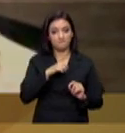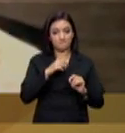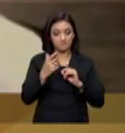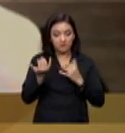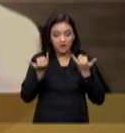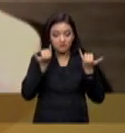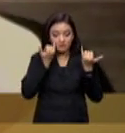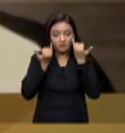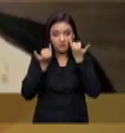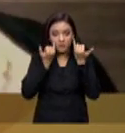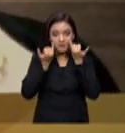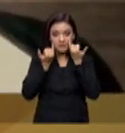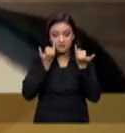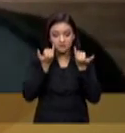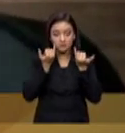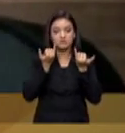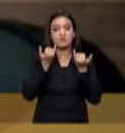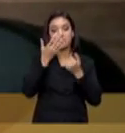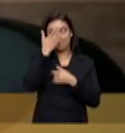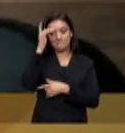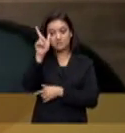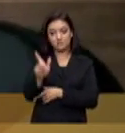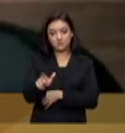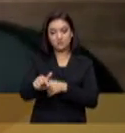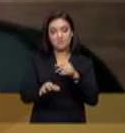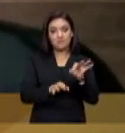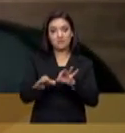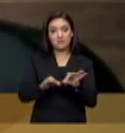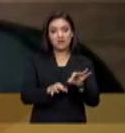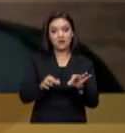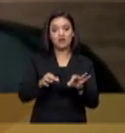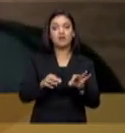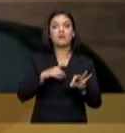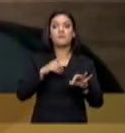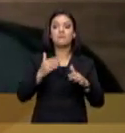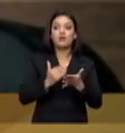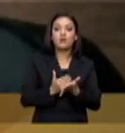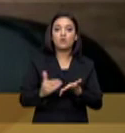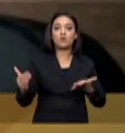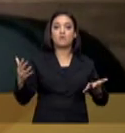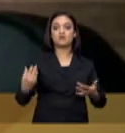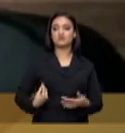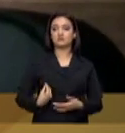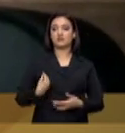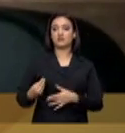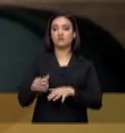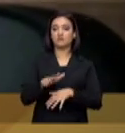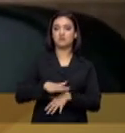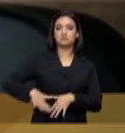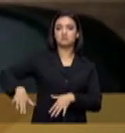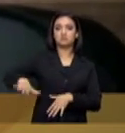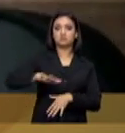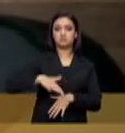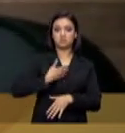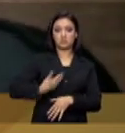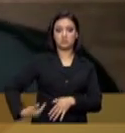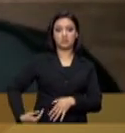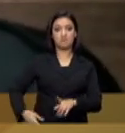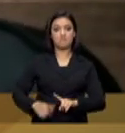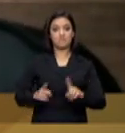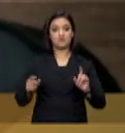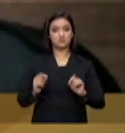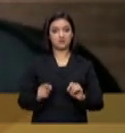a condição dessa pessoa que se prepara para ingressar na vida pública. Dizer que não é absoluta